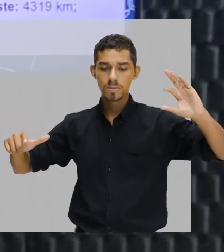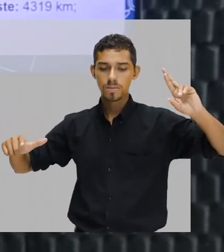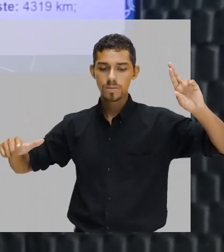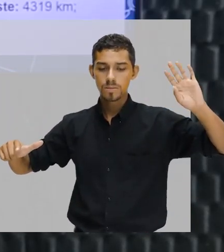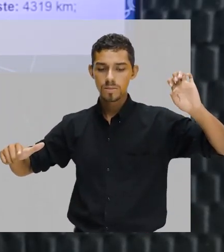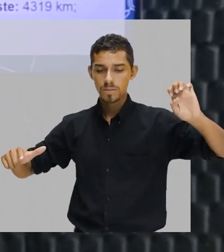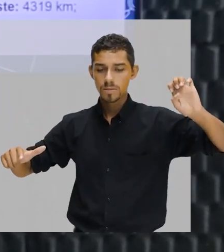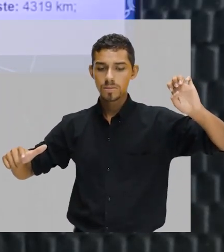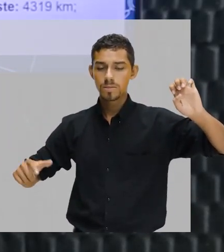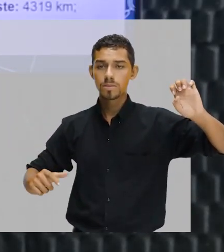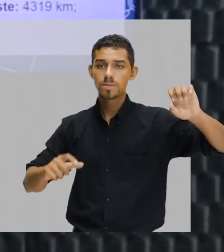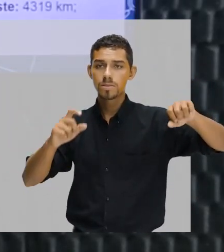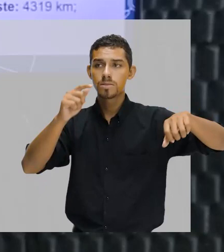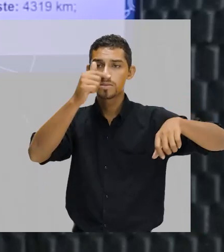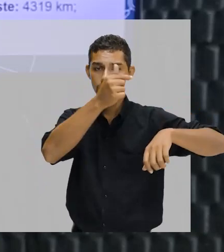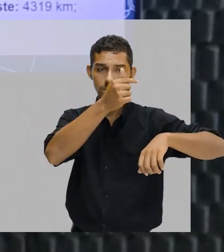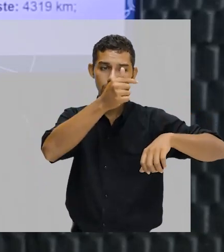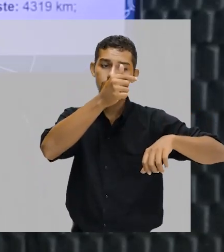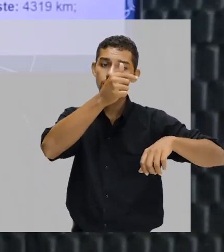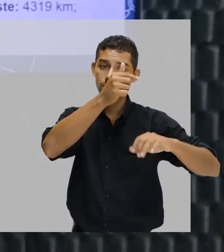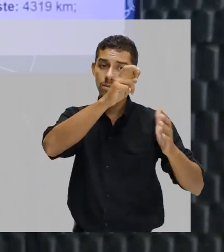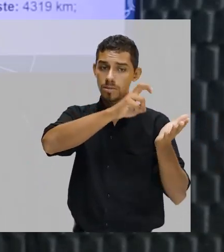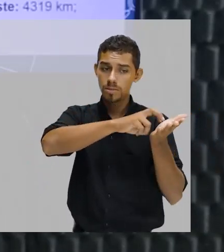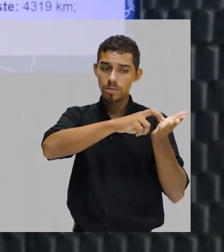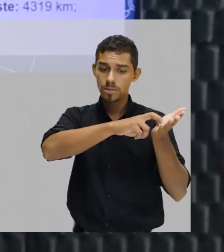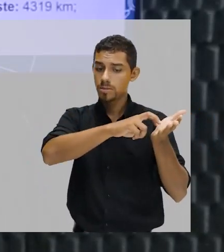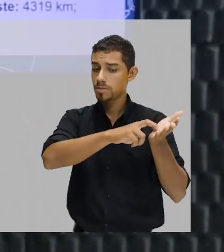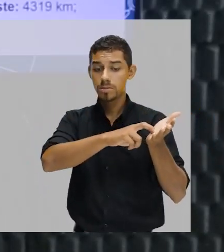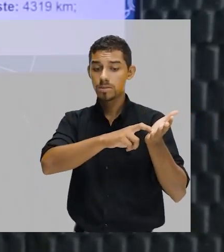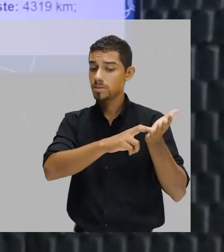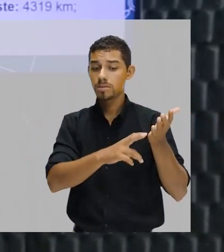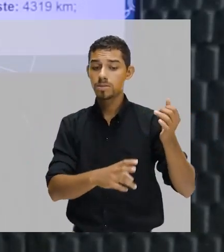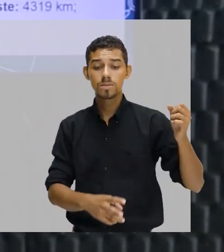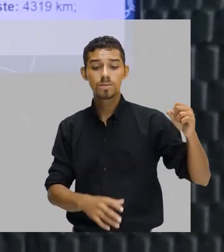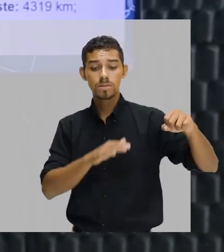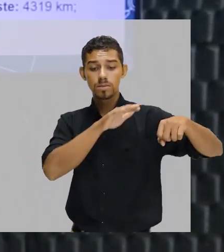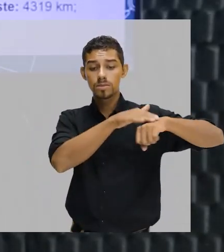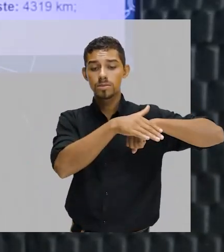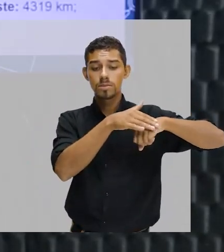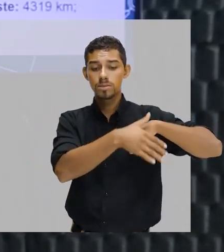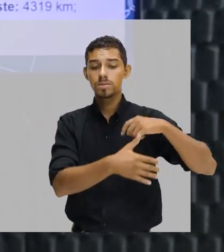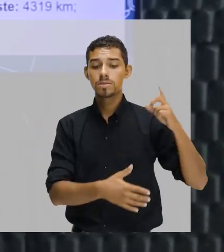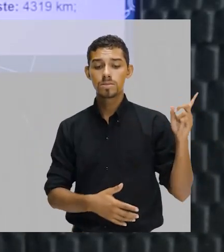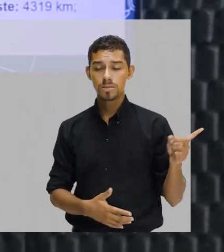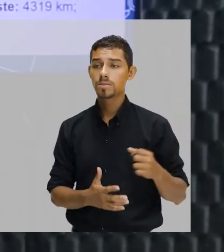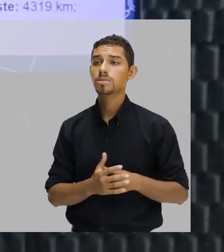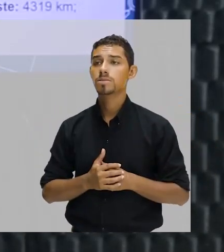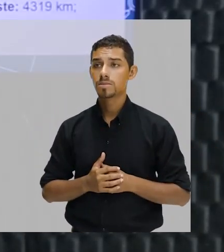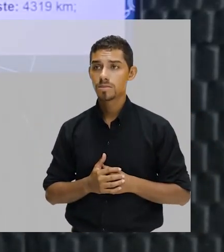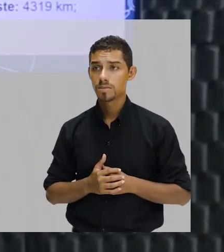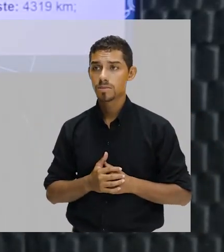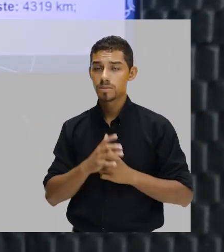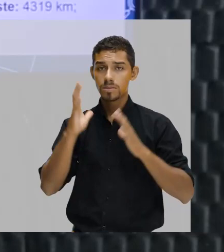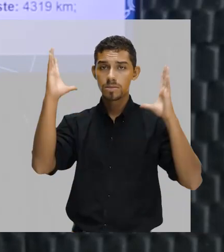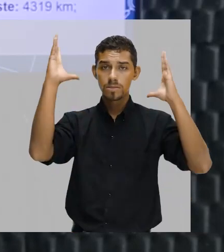horas da manhã, seria de manhã. Mas, na prática, o Sol não está iluminando aqui. Como é que estaria no Acre? Escuro, galera, tá